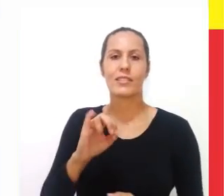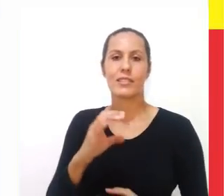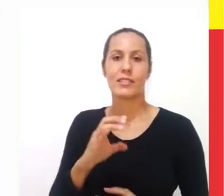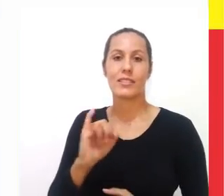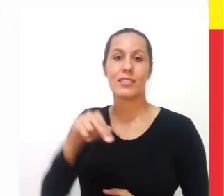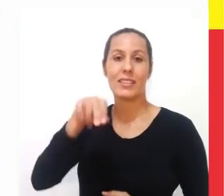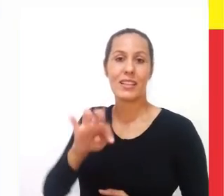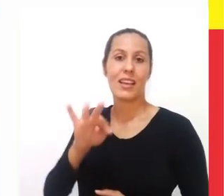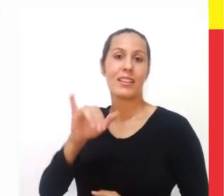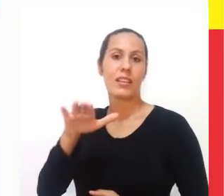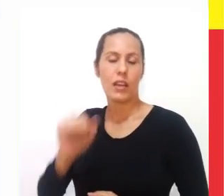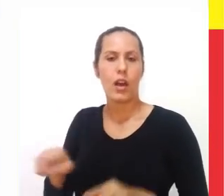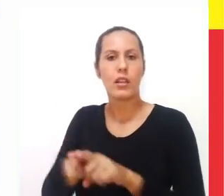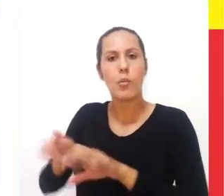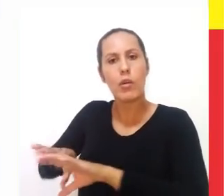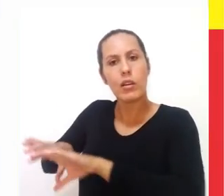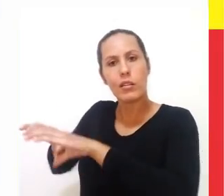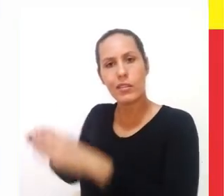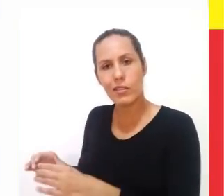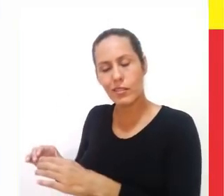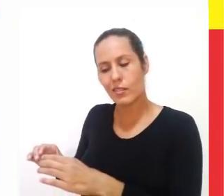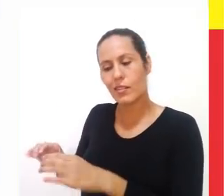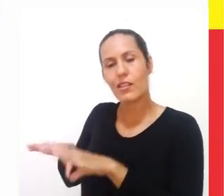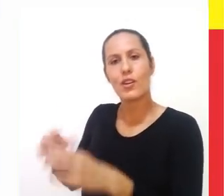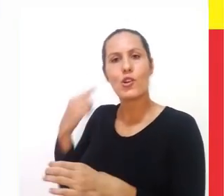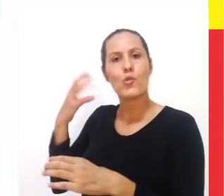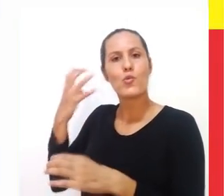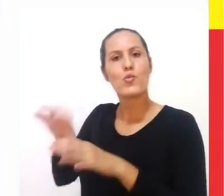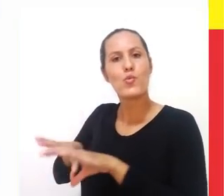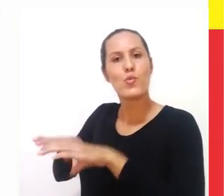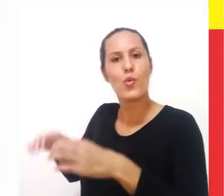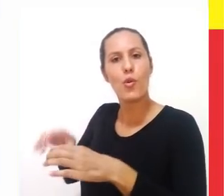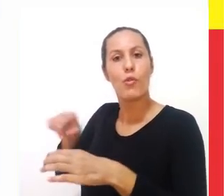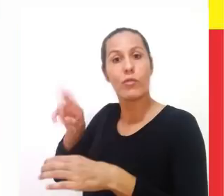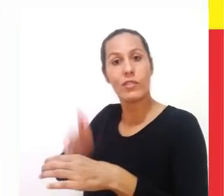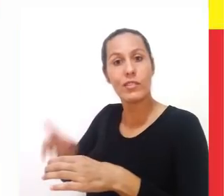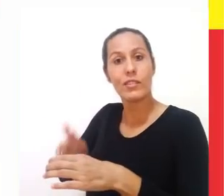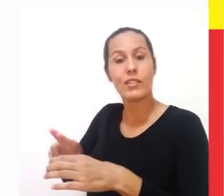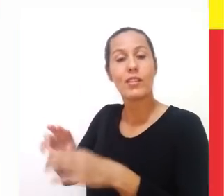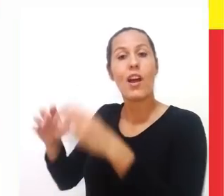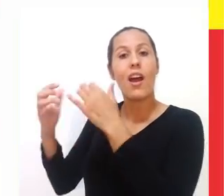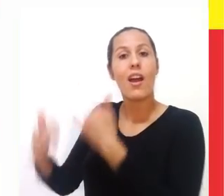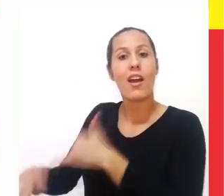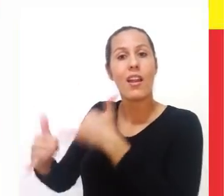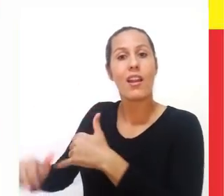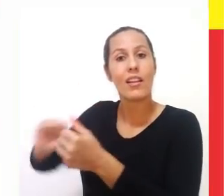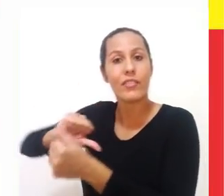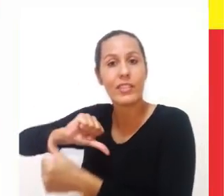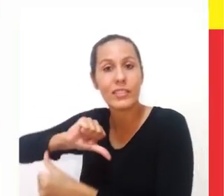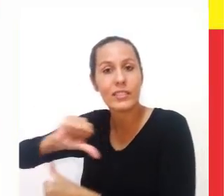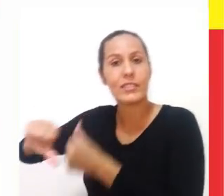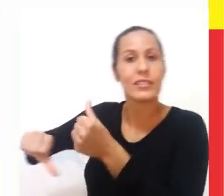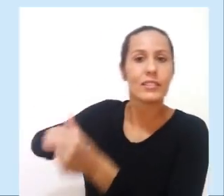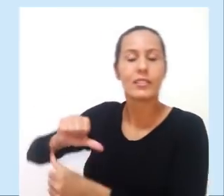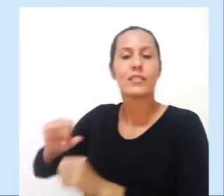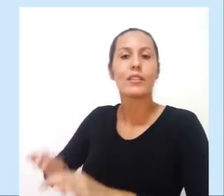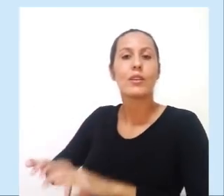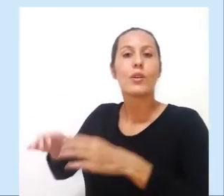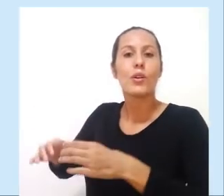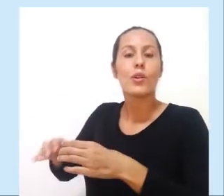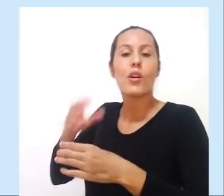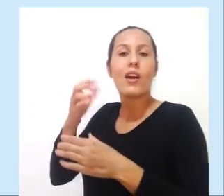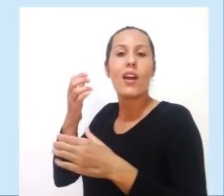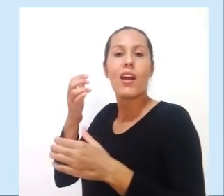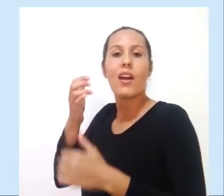vocês gostam de ouvir, né, as músicas, que vai transformar a energia elétrica agora em energia o quê?